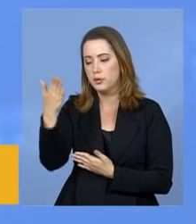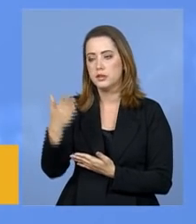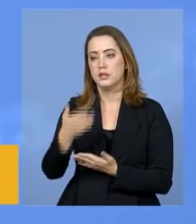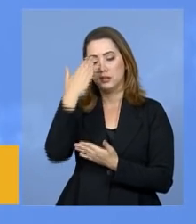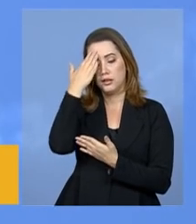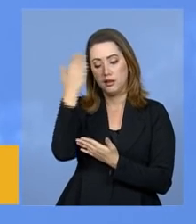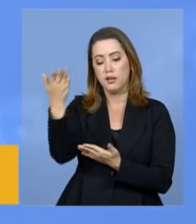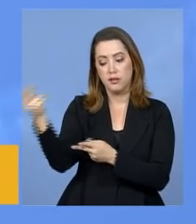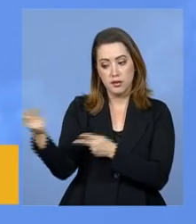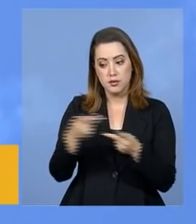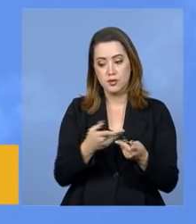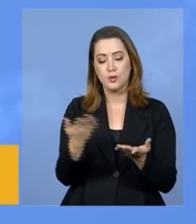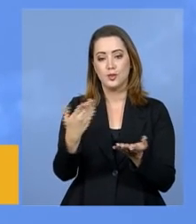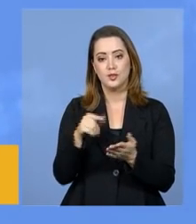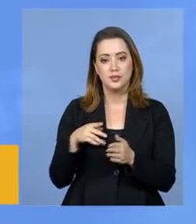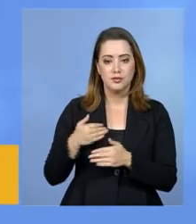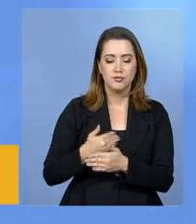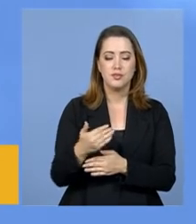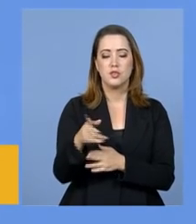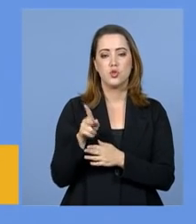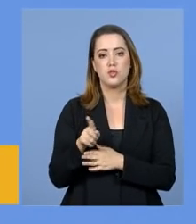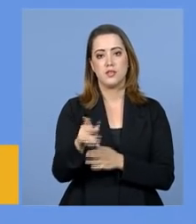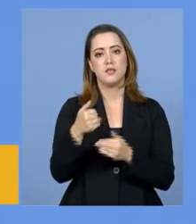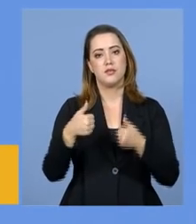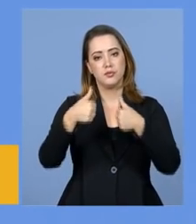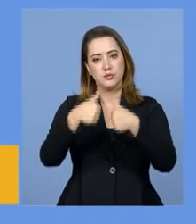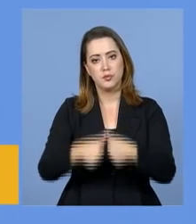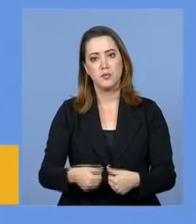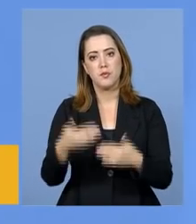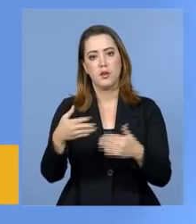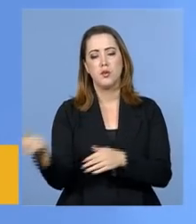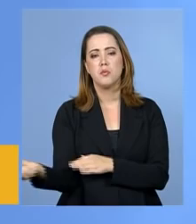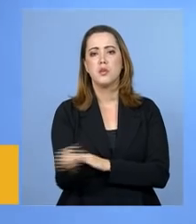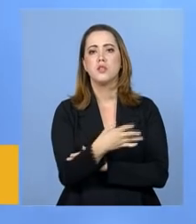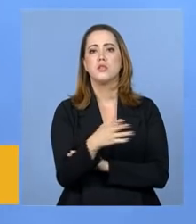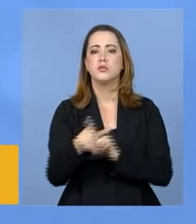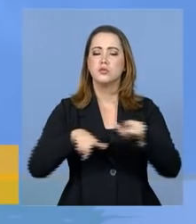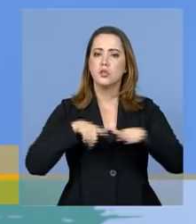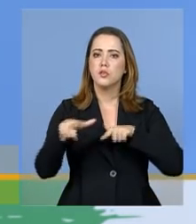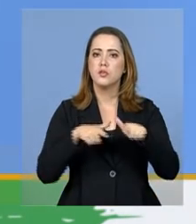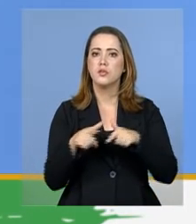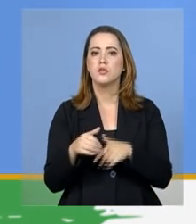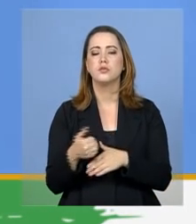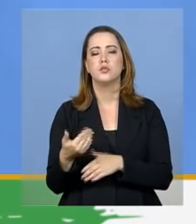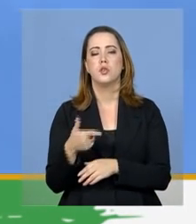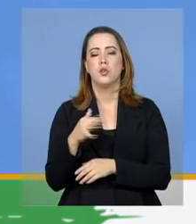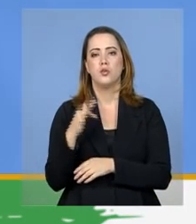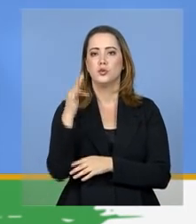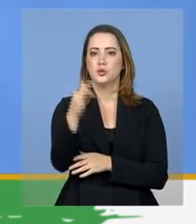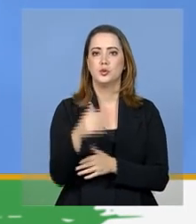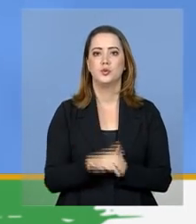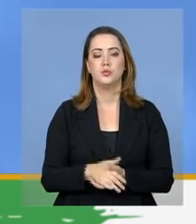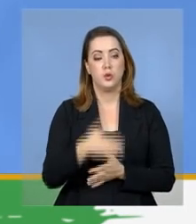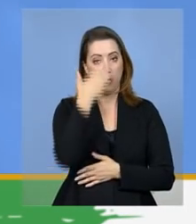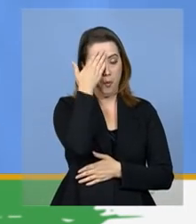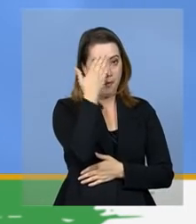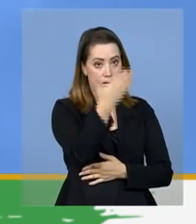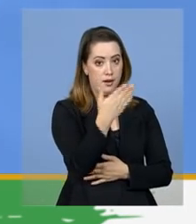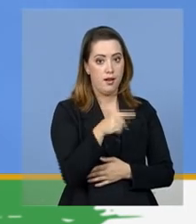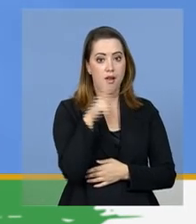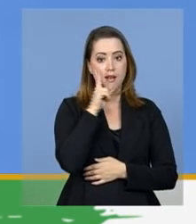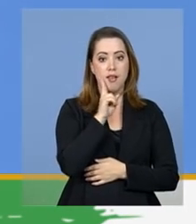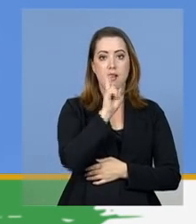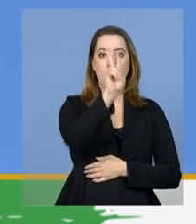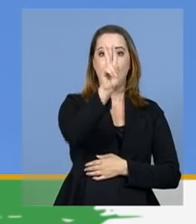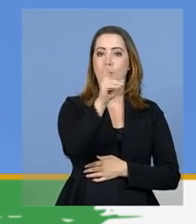agradeço o convite e continuamos à disposição para novas atividades em anos vindouros. Obrigado, Coronel. E agora, olhos